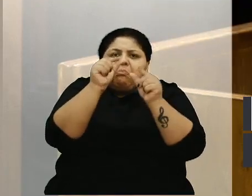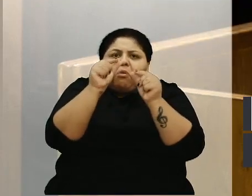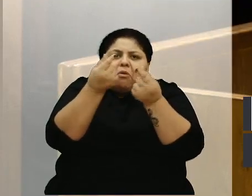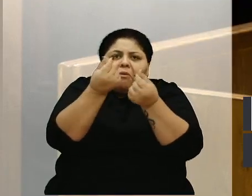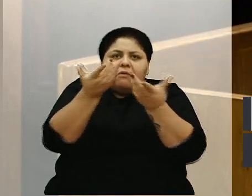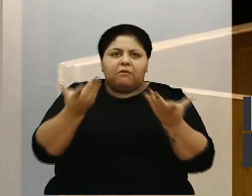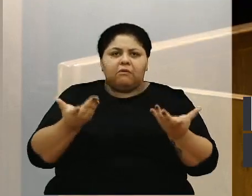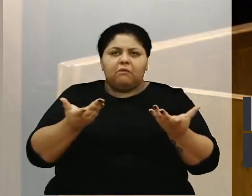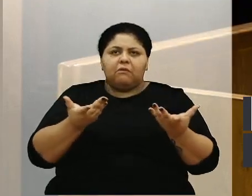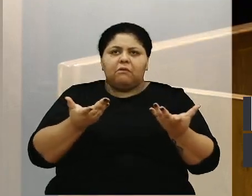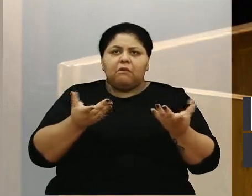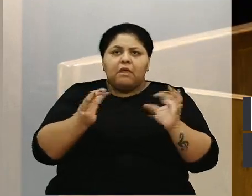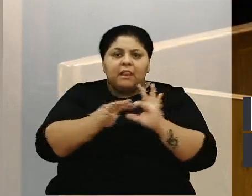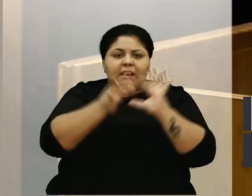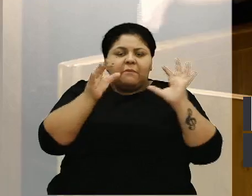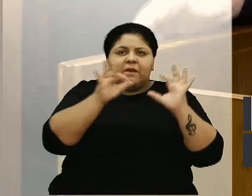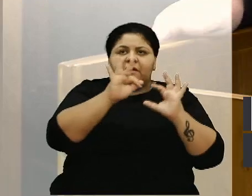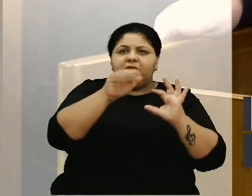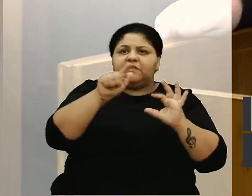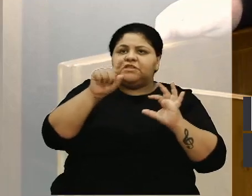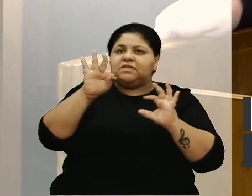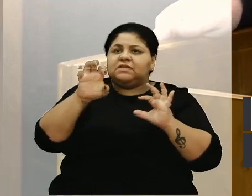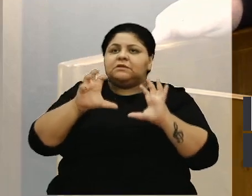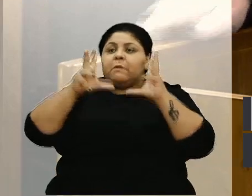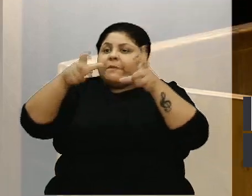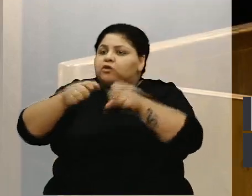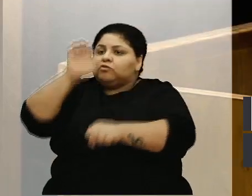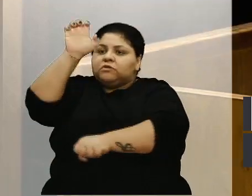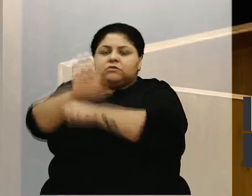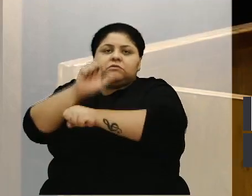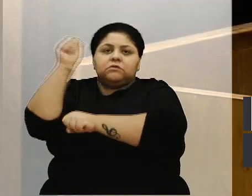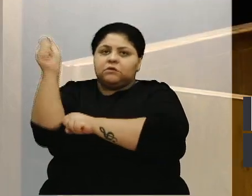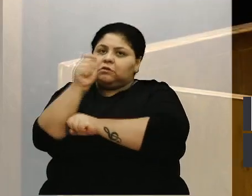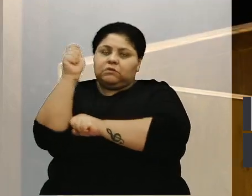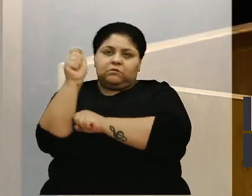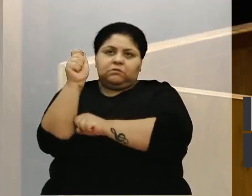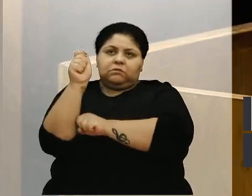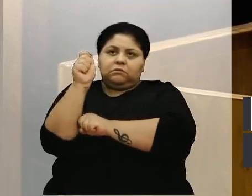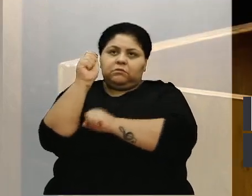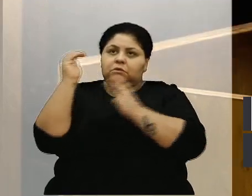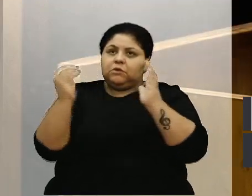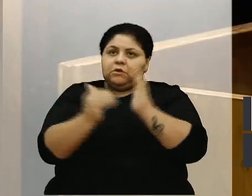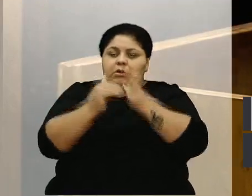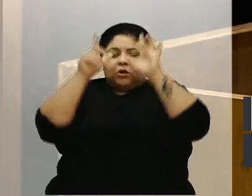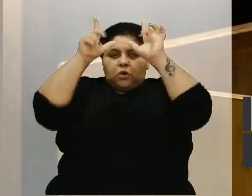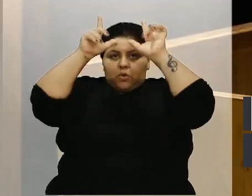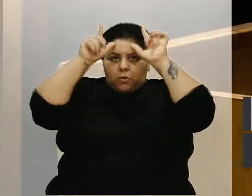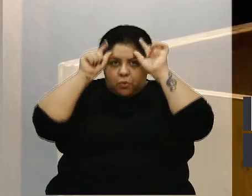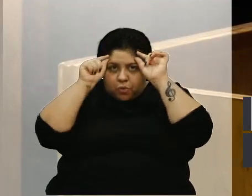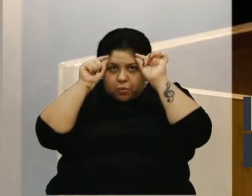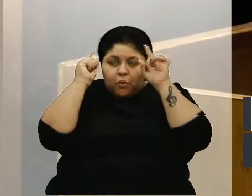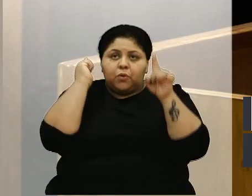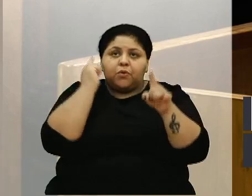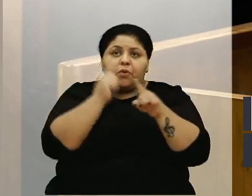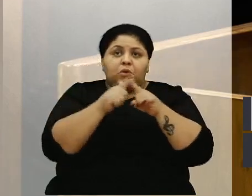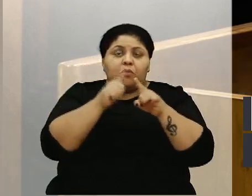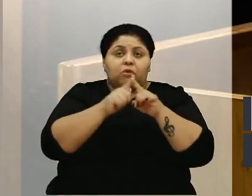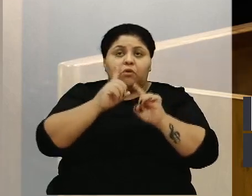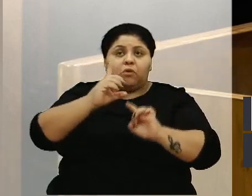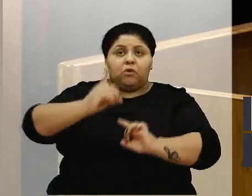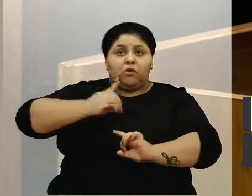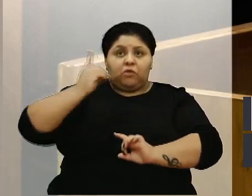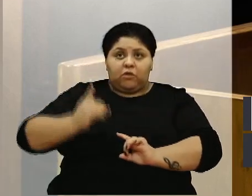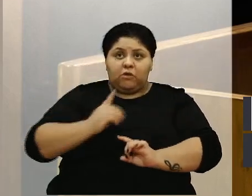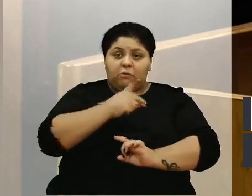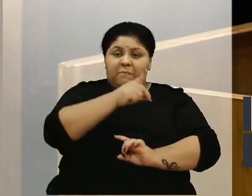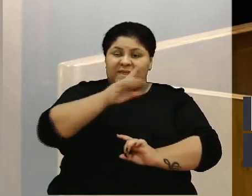o FGTS para todo o estado do Rio Grande do Sul. No mínimo para dar um fôlego. Porque os teus deputados do PT,